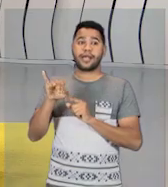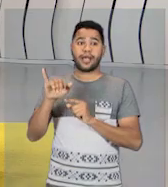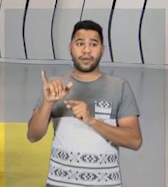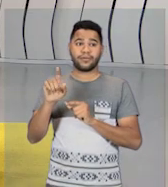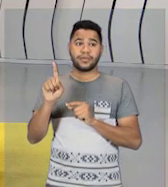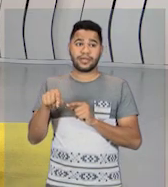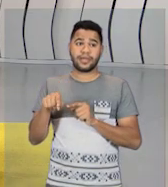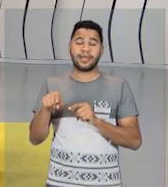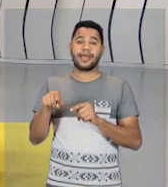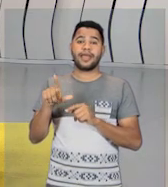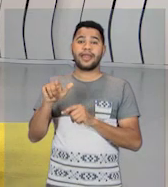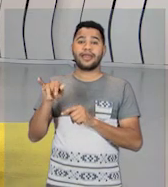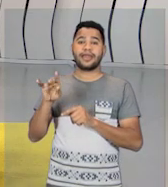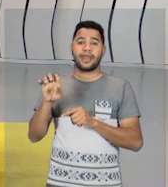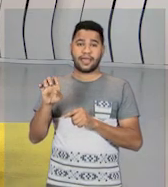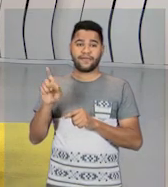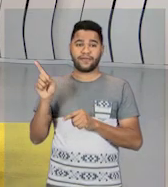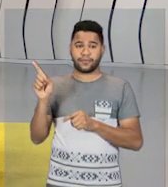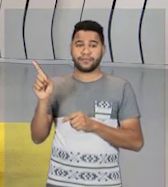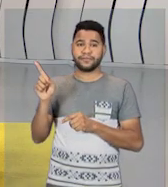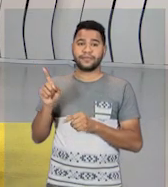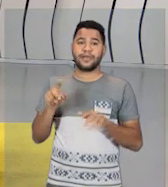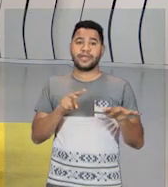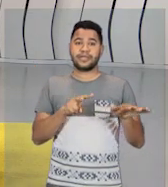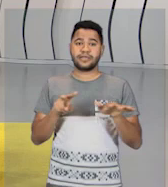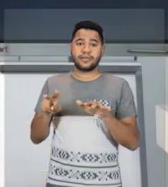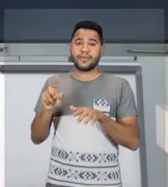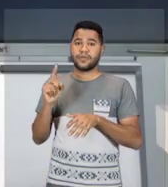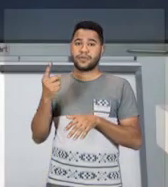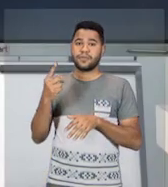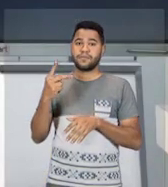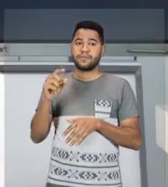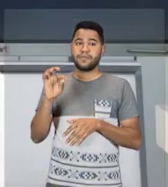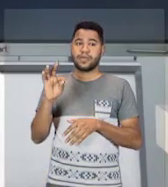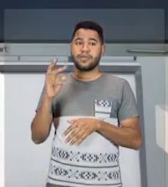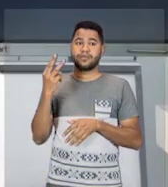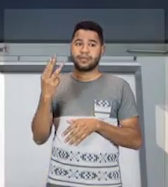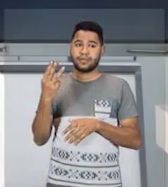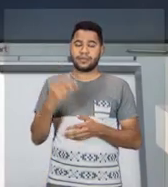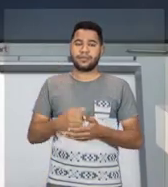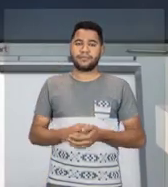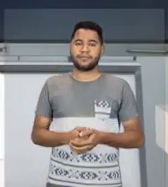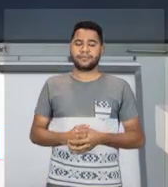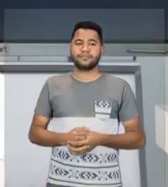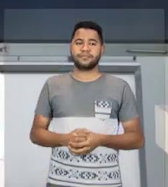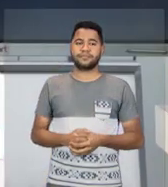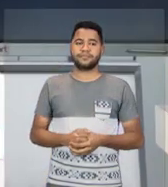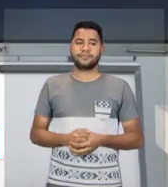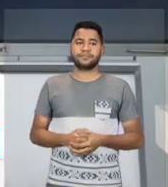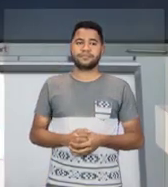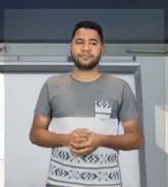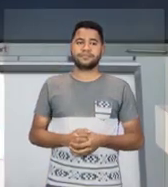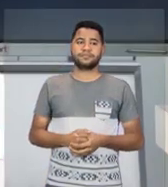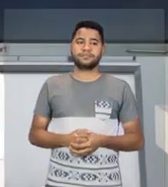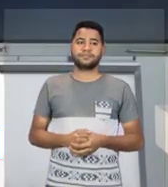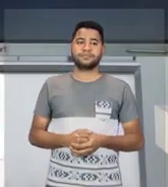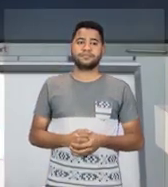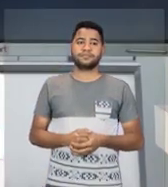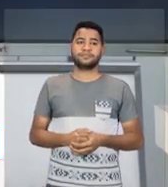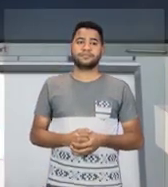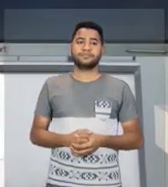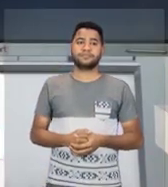Tec na semana 173 segundo ano do ensino médio ok Oi